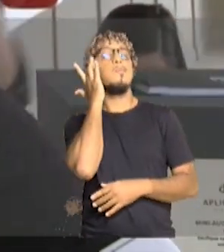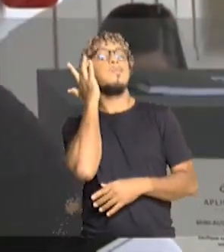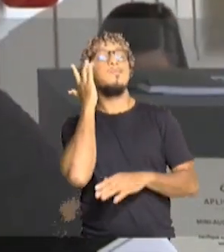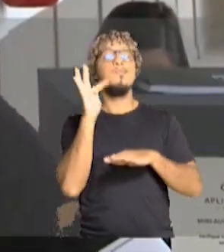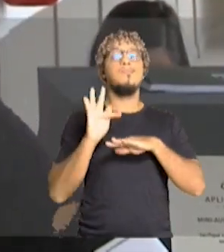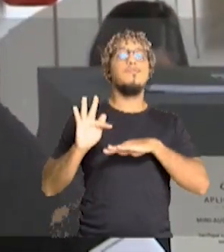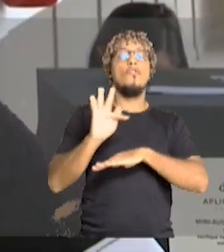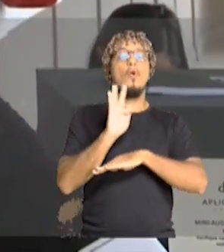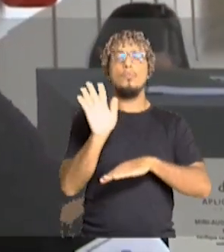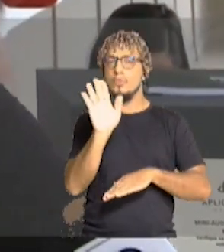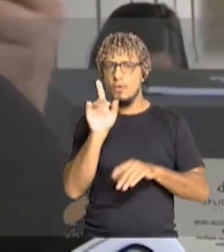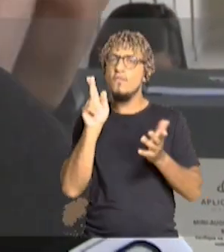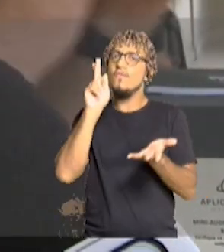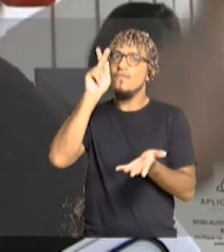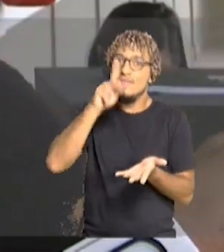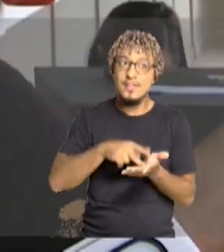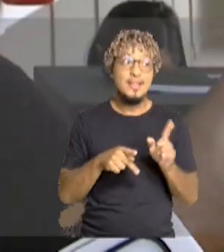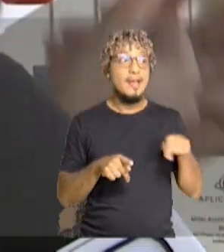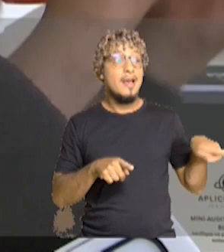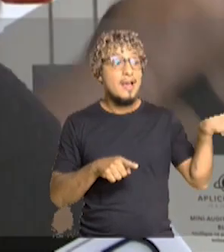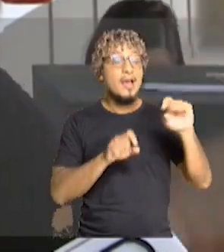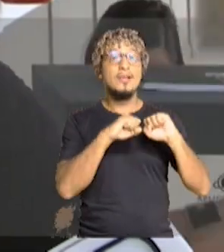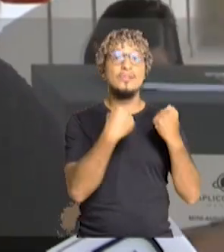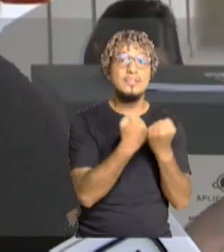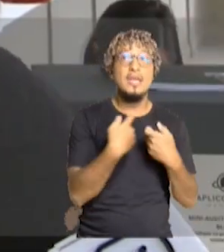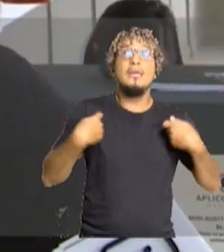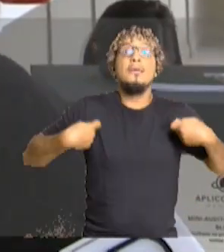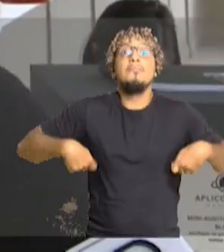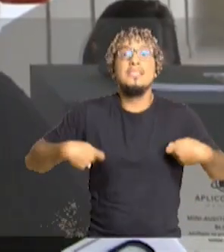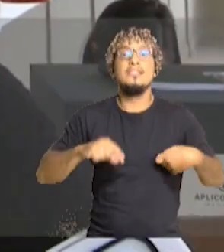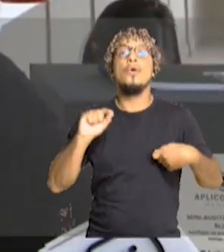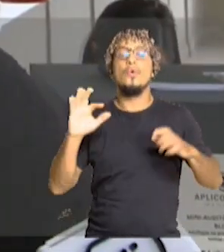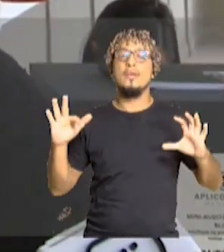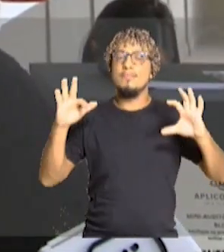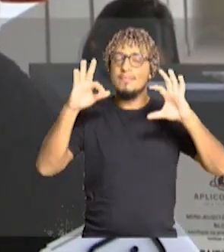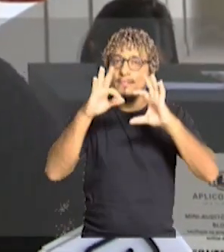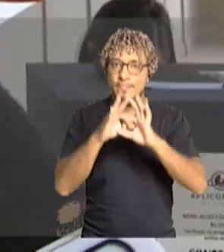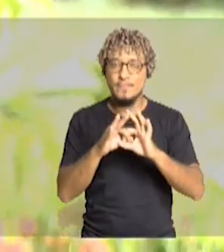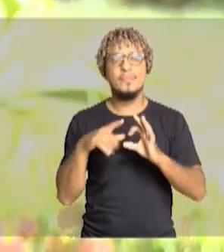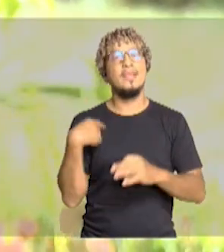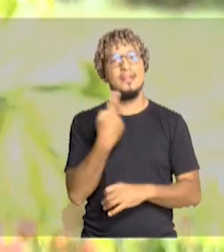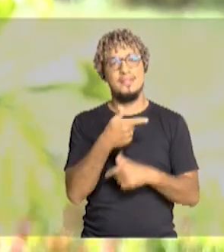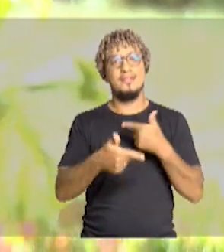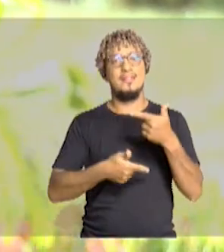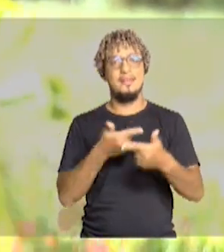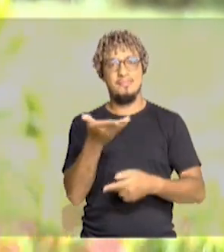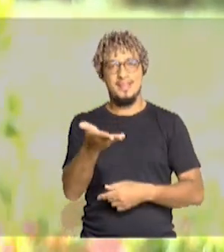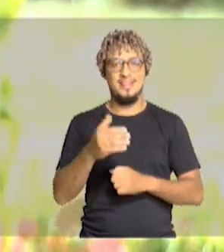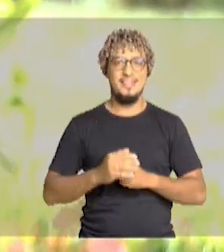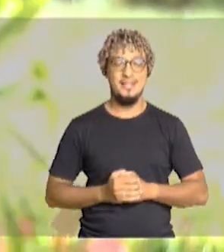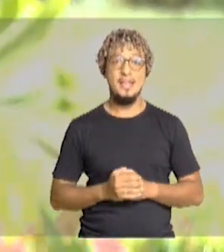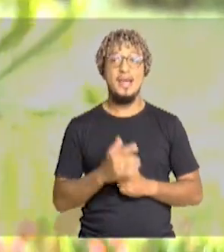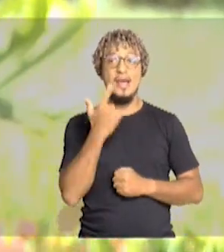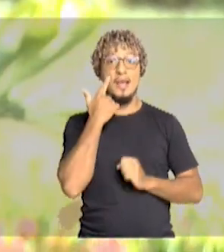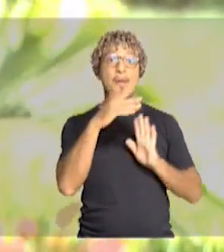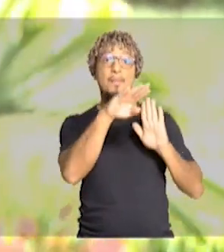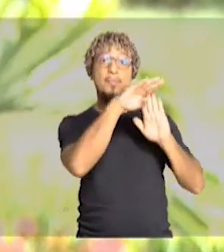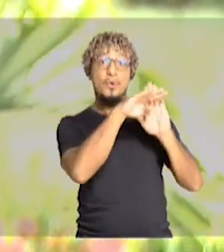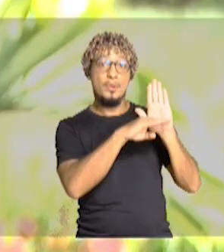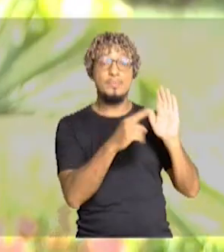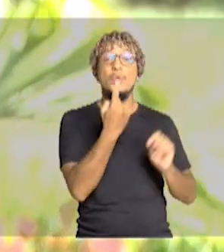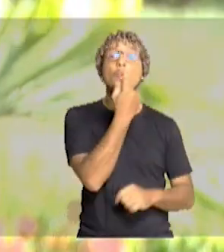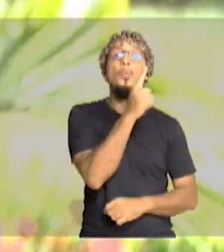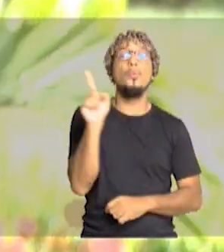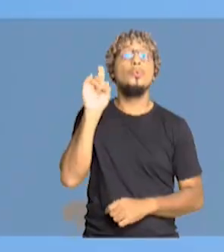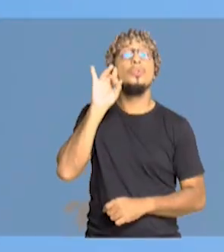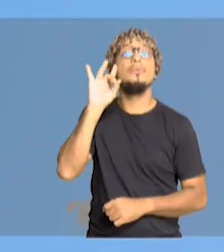não a gente quer fazer mas o que as pessoas estão precisando as organizações principalmente que é onde a gente trabalha e essa é a programação desse último